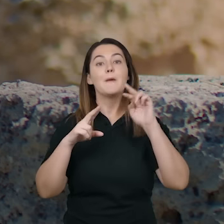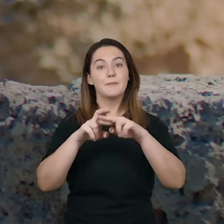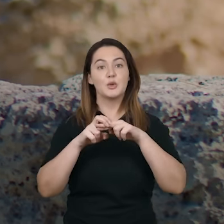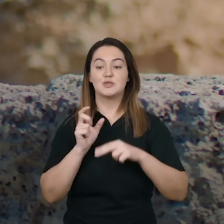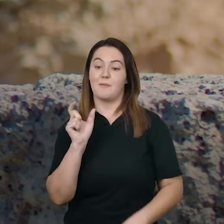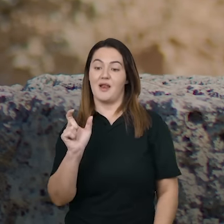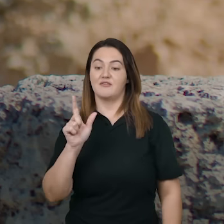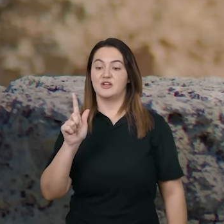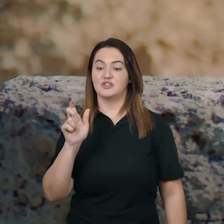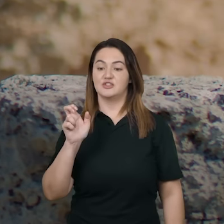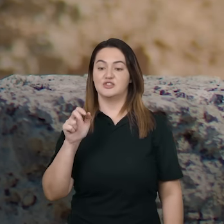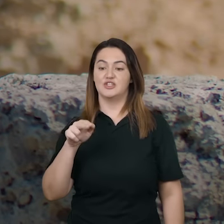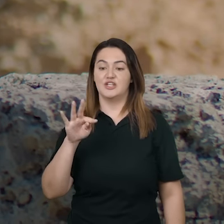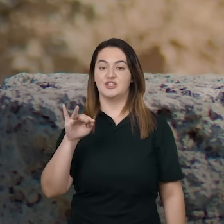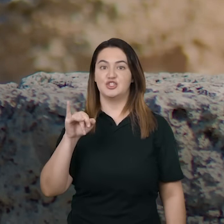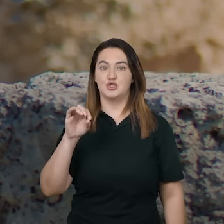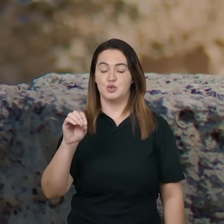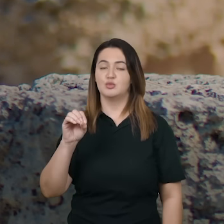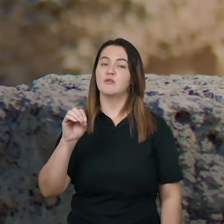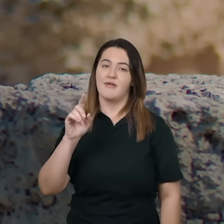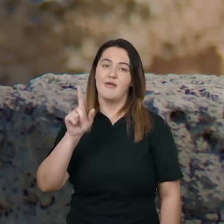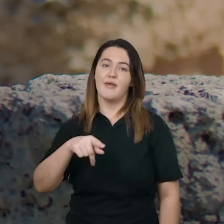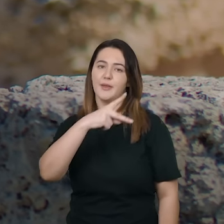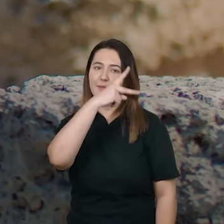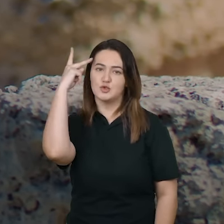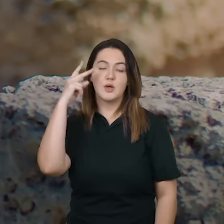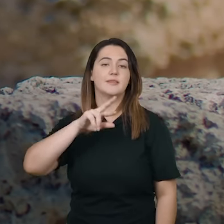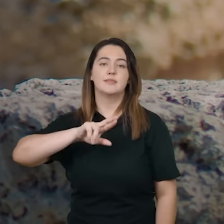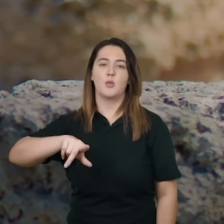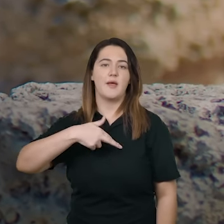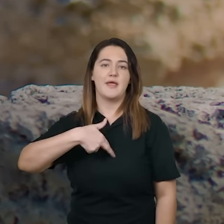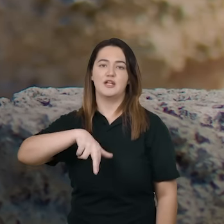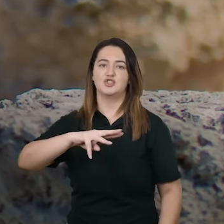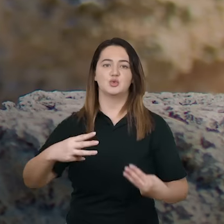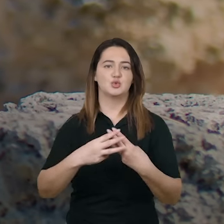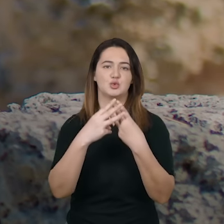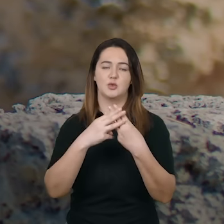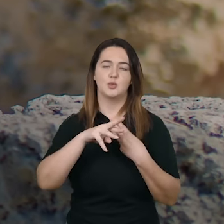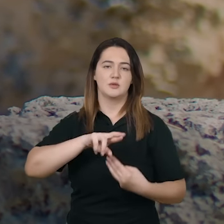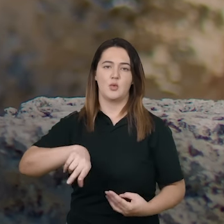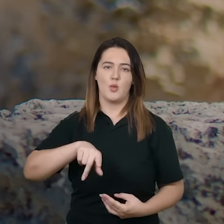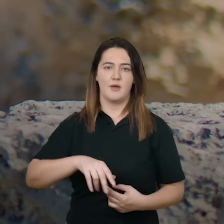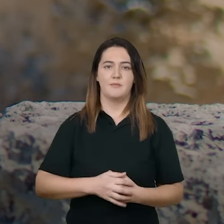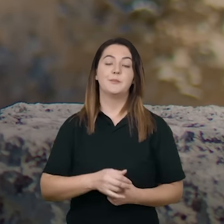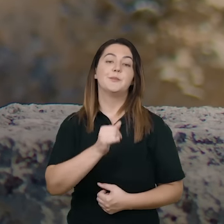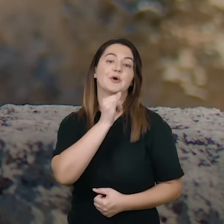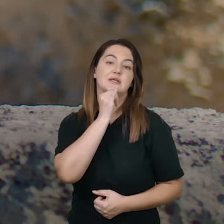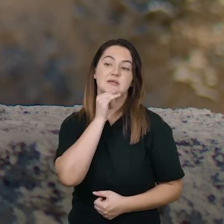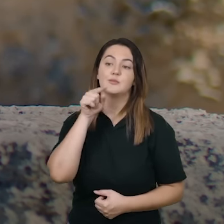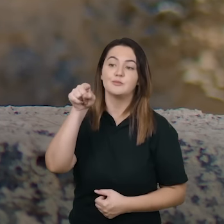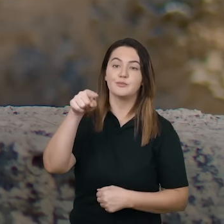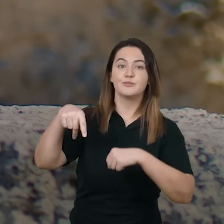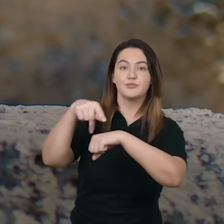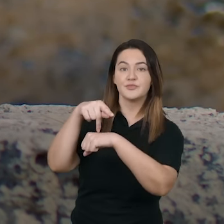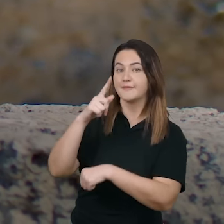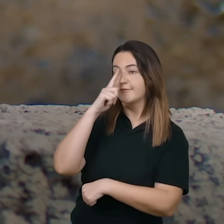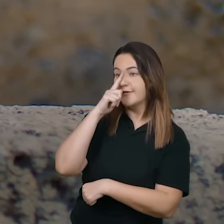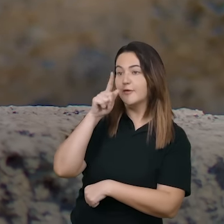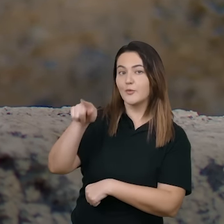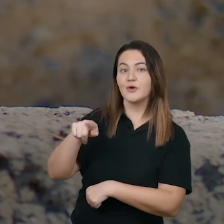desse termo que ainda aparece em muitas traduções da Bíblia Sagrada. O gentio é o não-judeu. Então, por exemplo, o grego é um gentio,